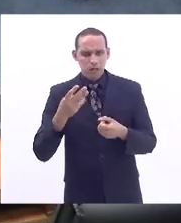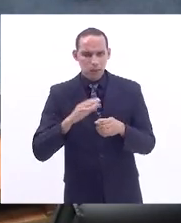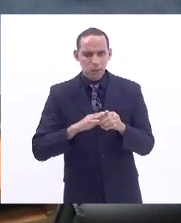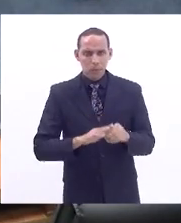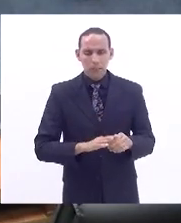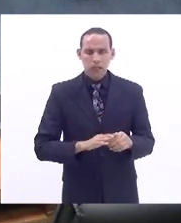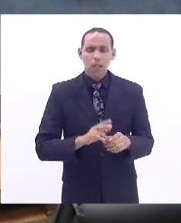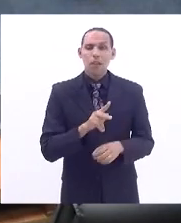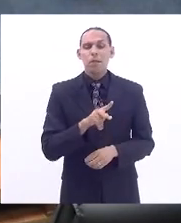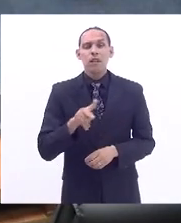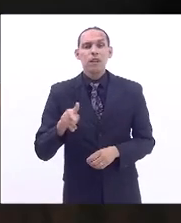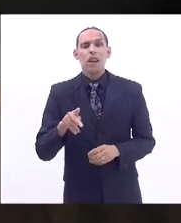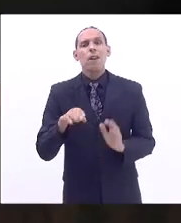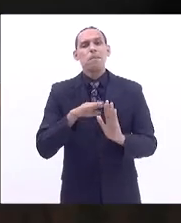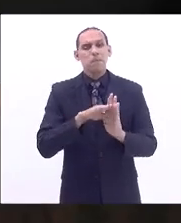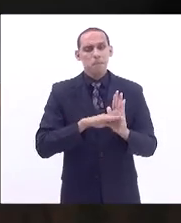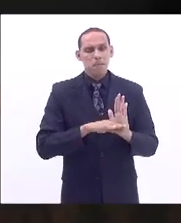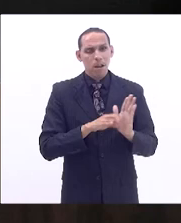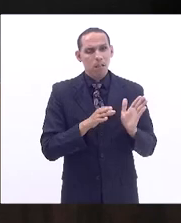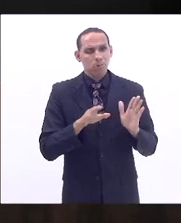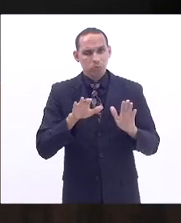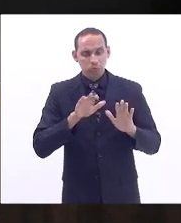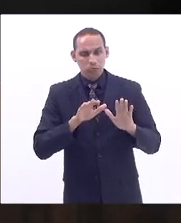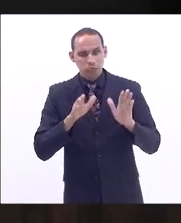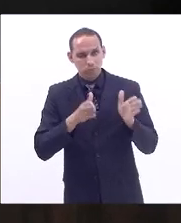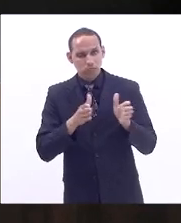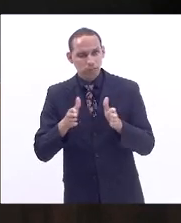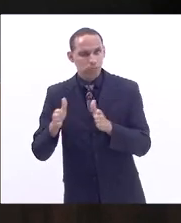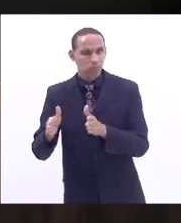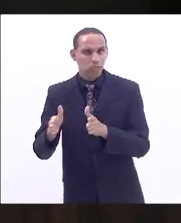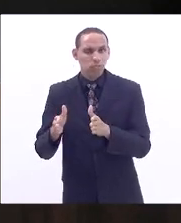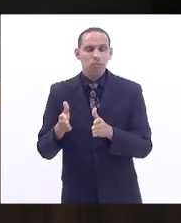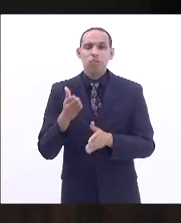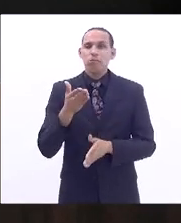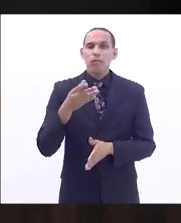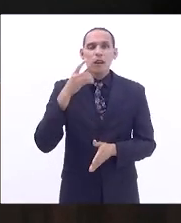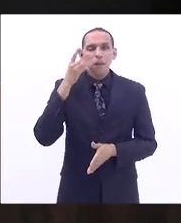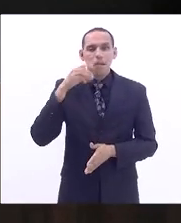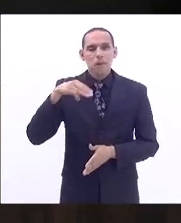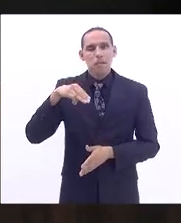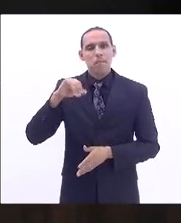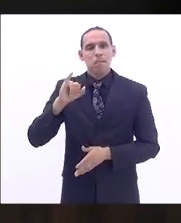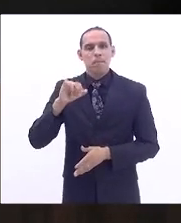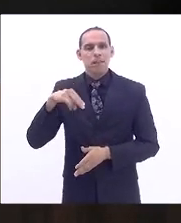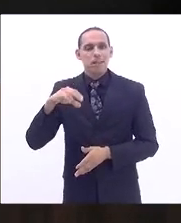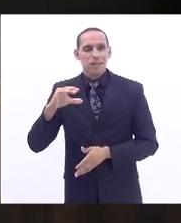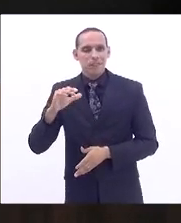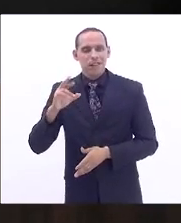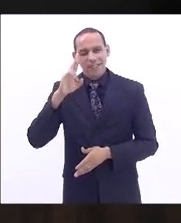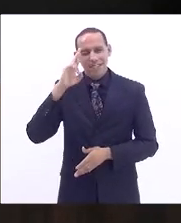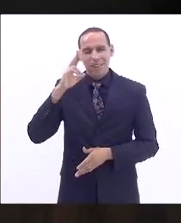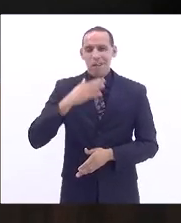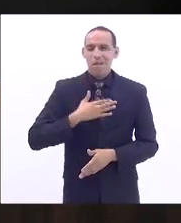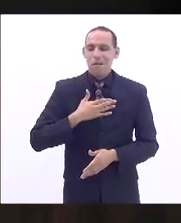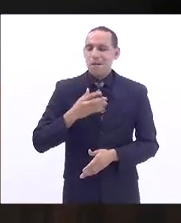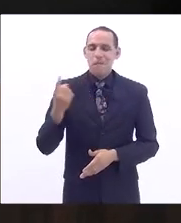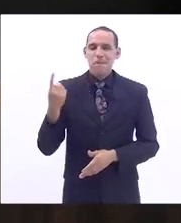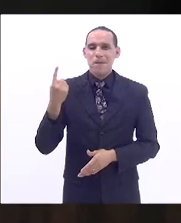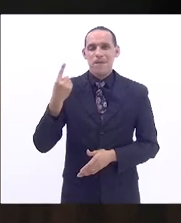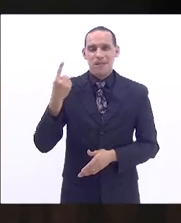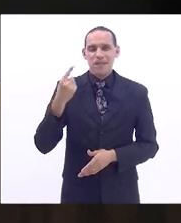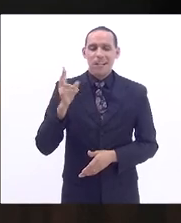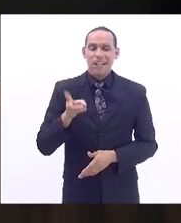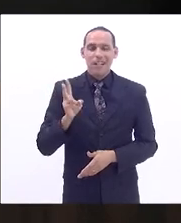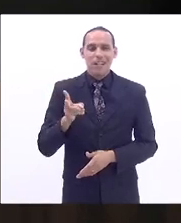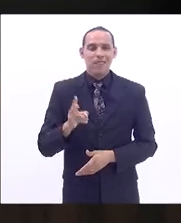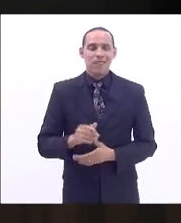OK então apresenta chama os trabalhos a ordem convida o deputado Carlos minc Meu Eterno Líder meu 1º e eterno